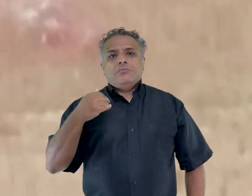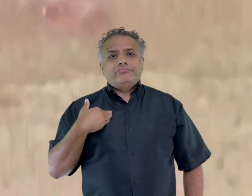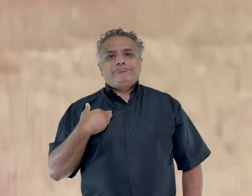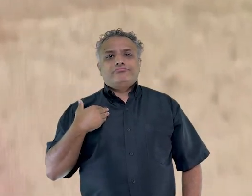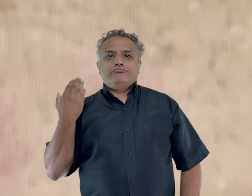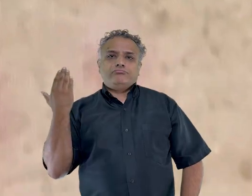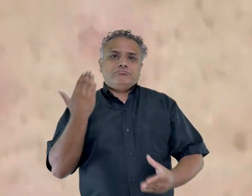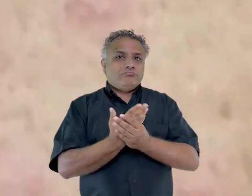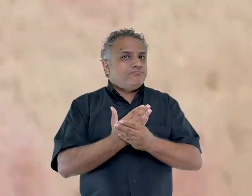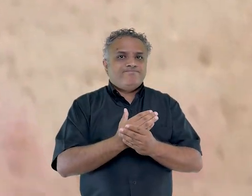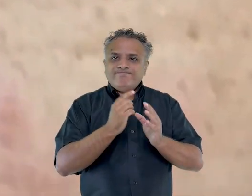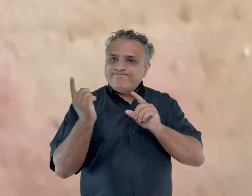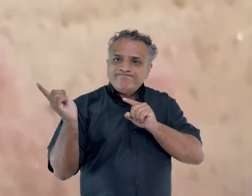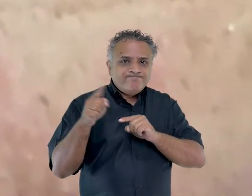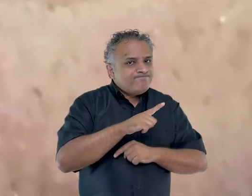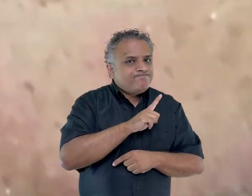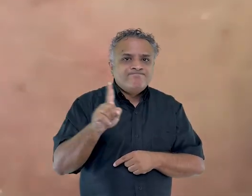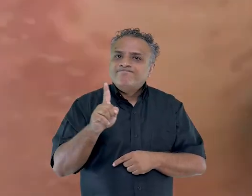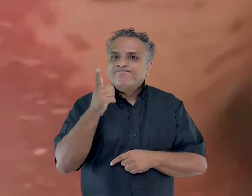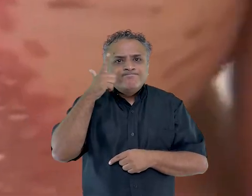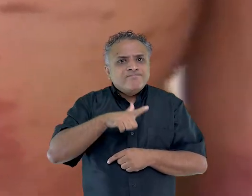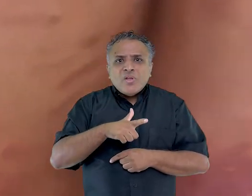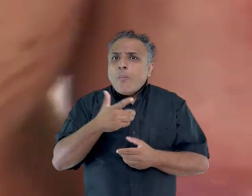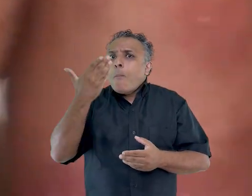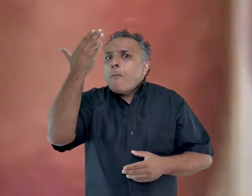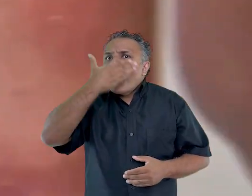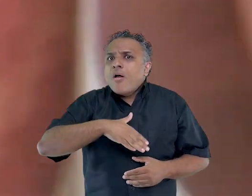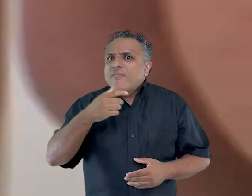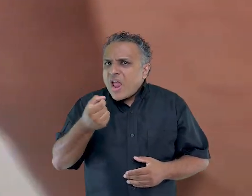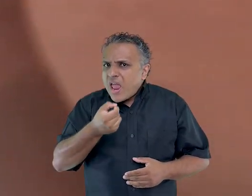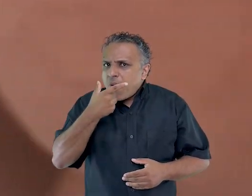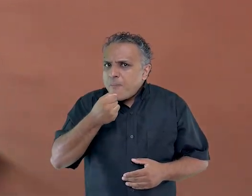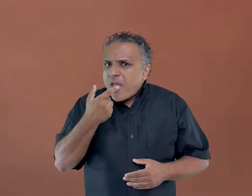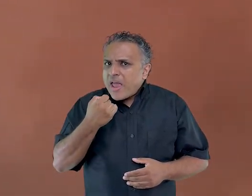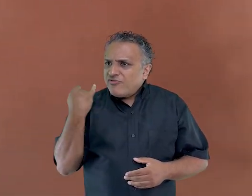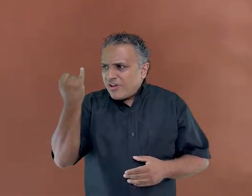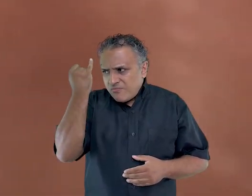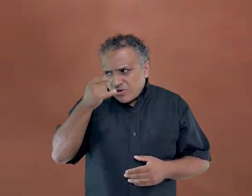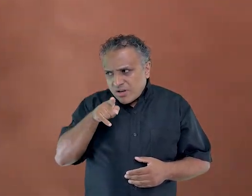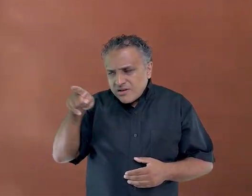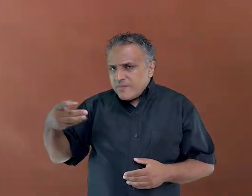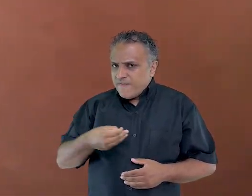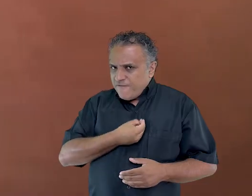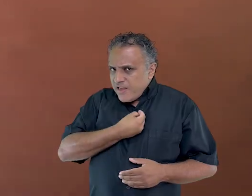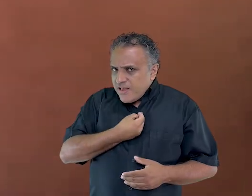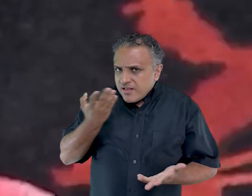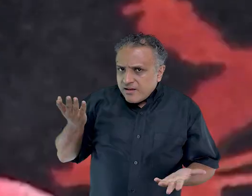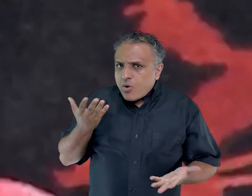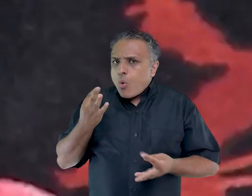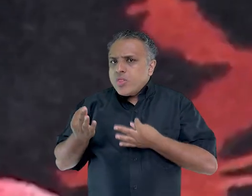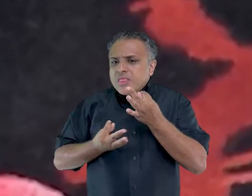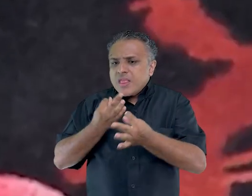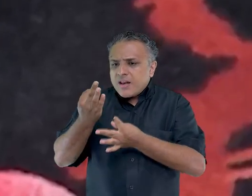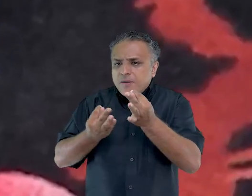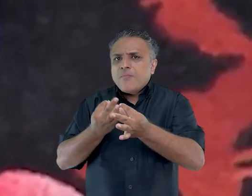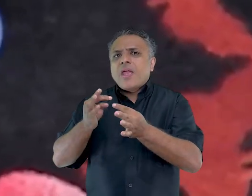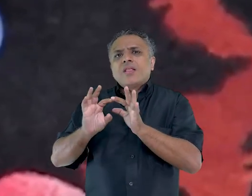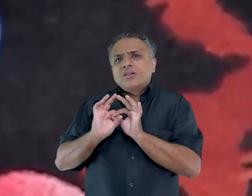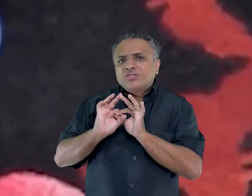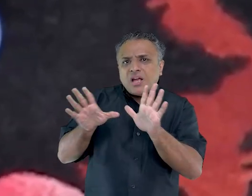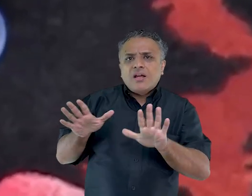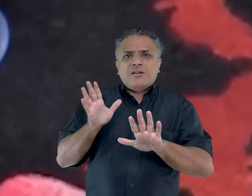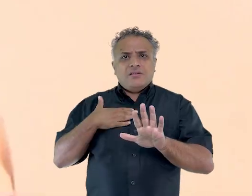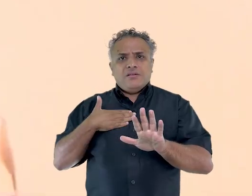da Primeira Região, alegando que não ficou comprovado que o remédio é imprescindível, nem que os tratamentos já disponíveis na